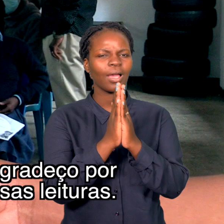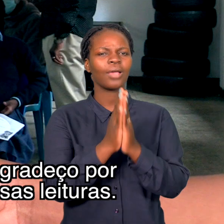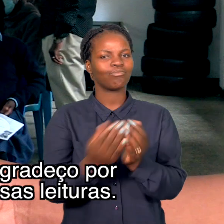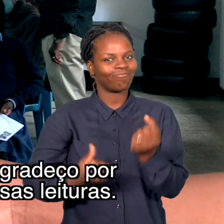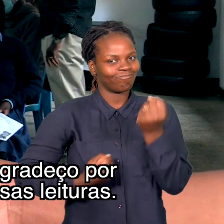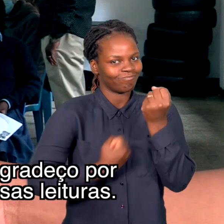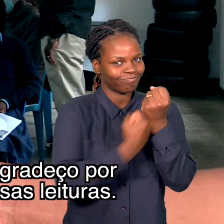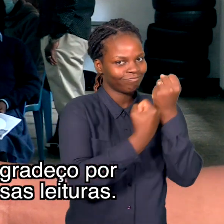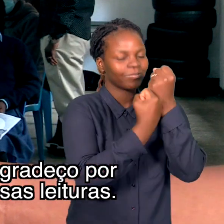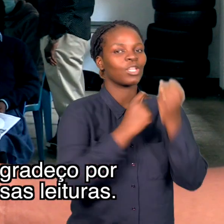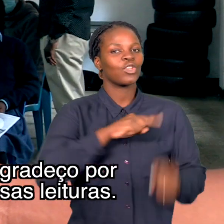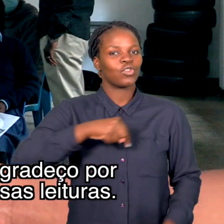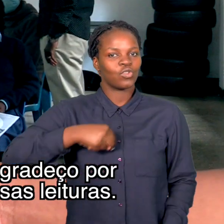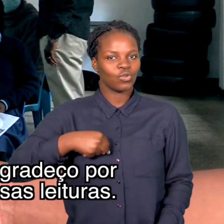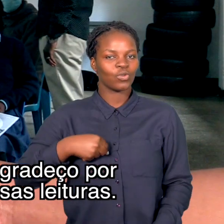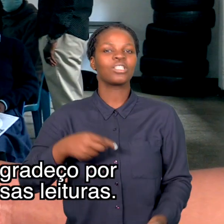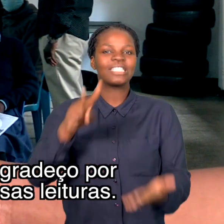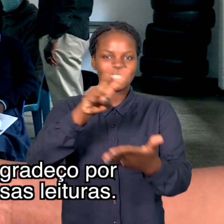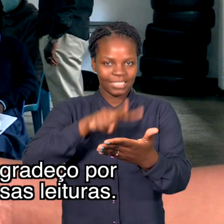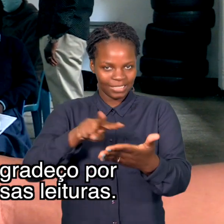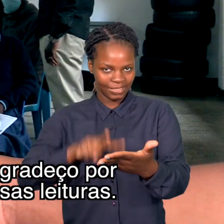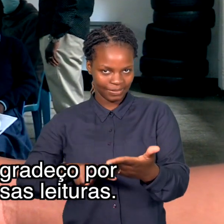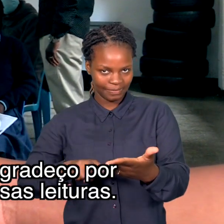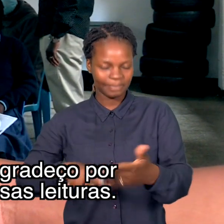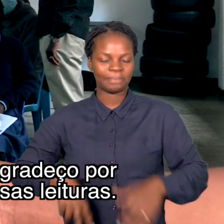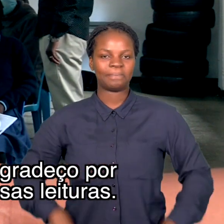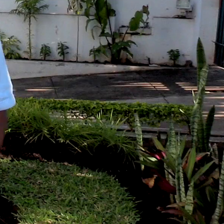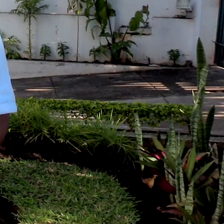por estar em muitas leituras.